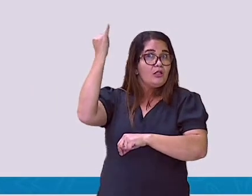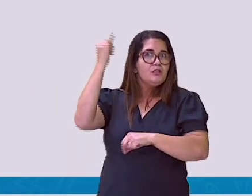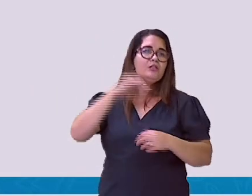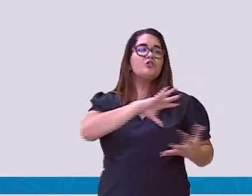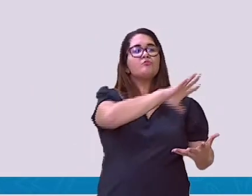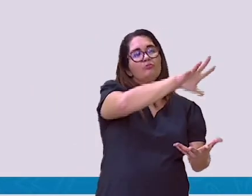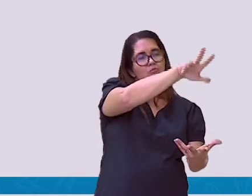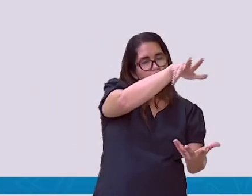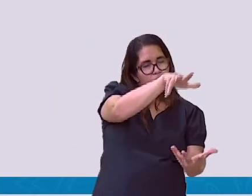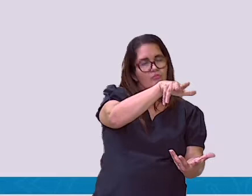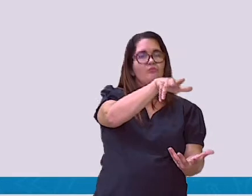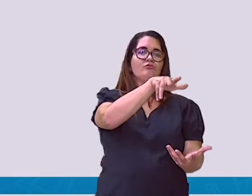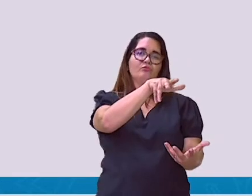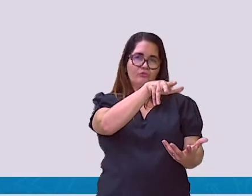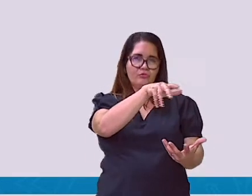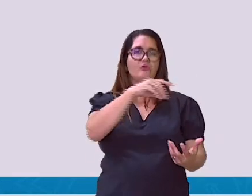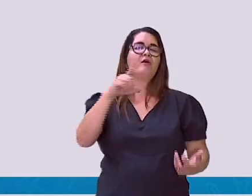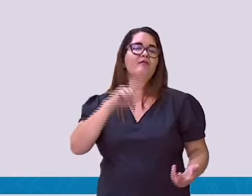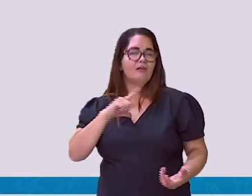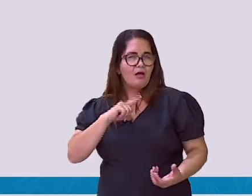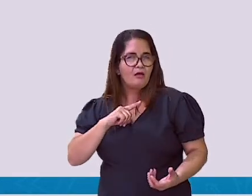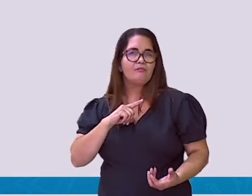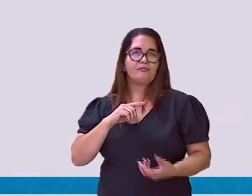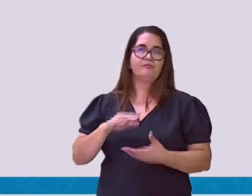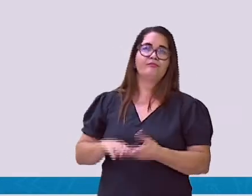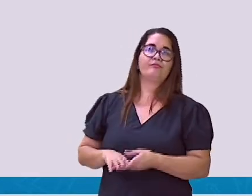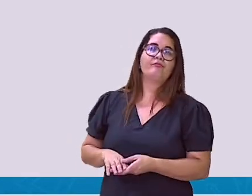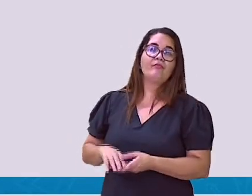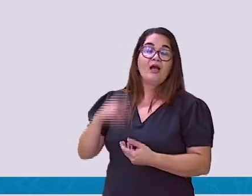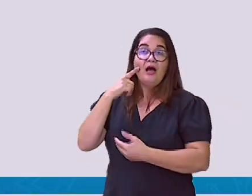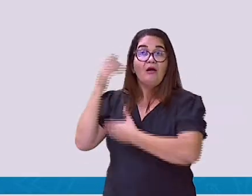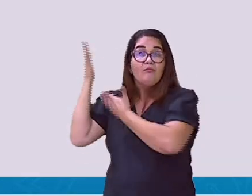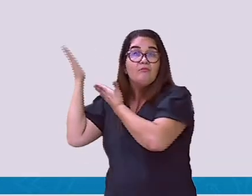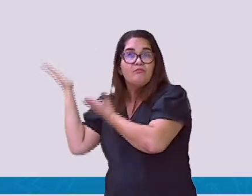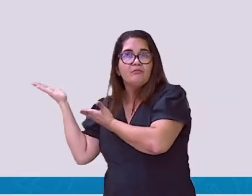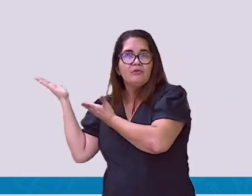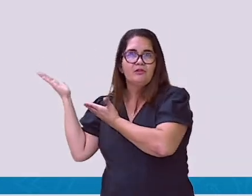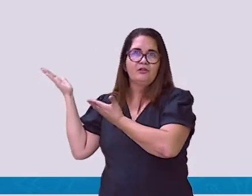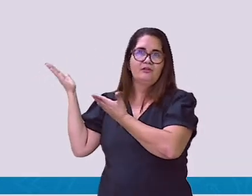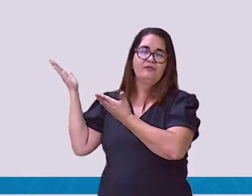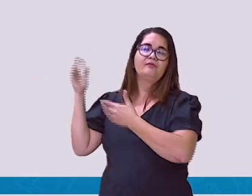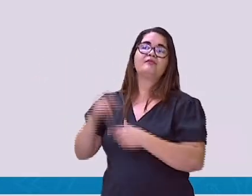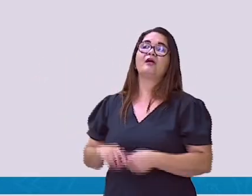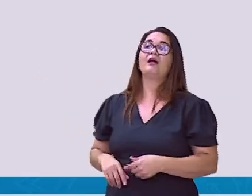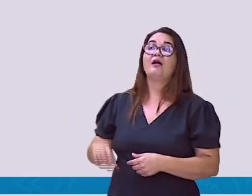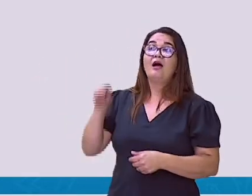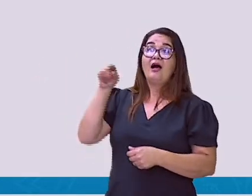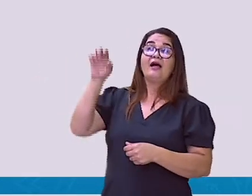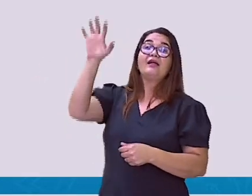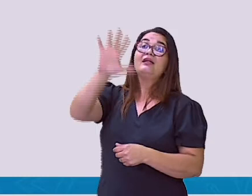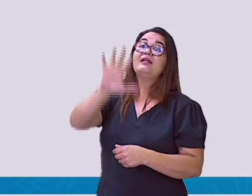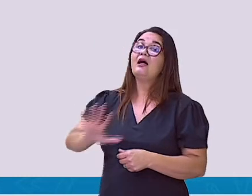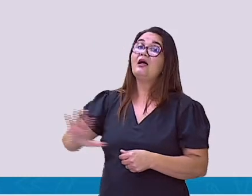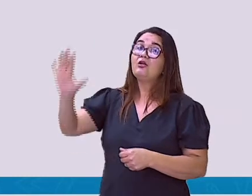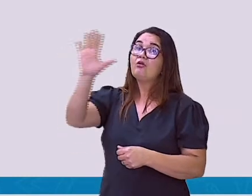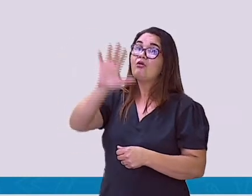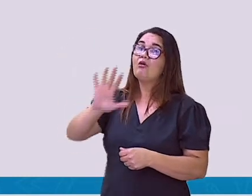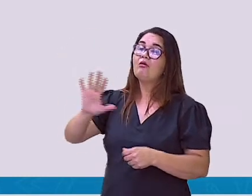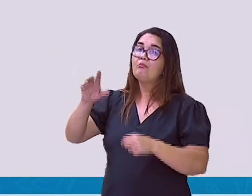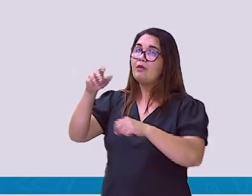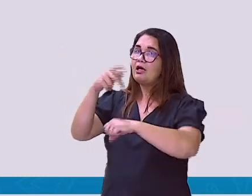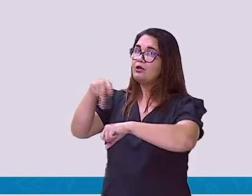As características demográficas. A Europa tem mais de